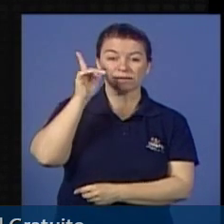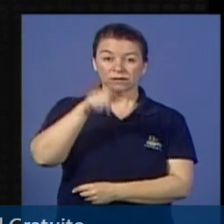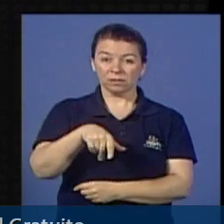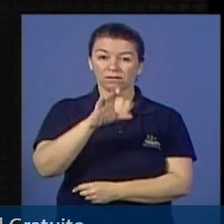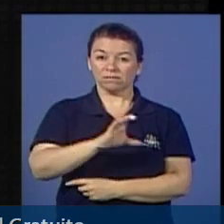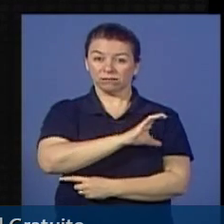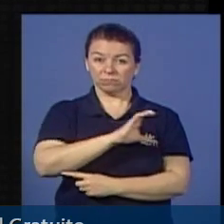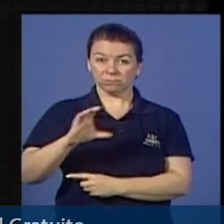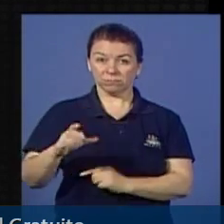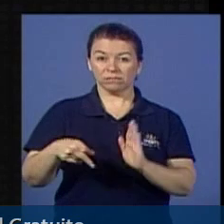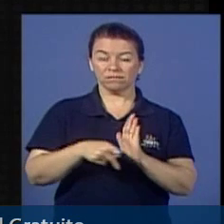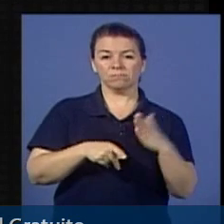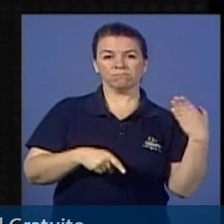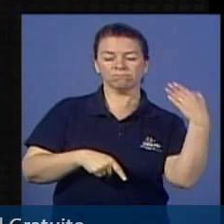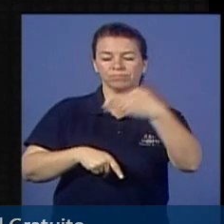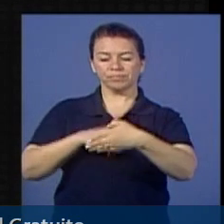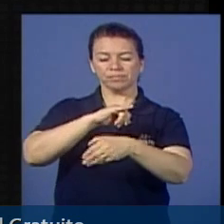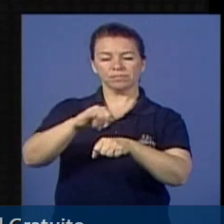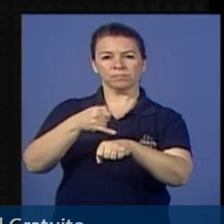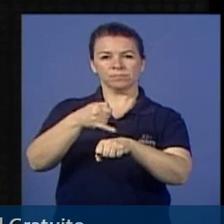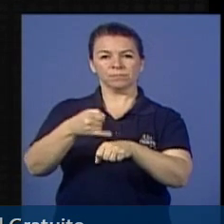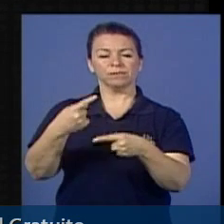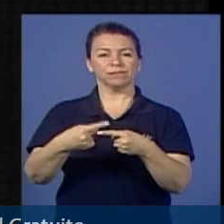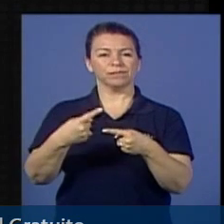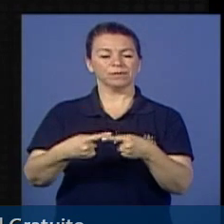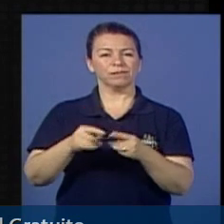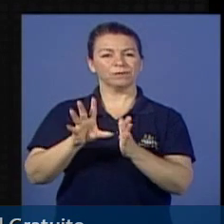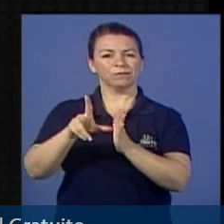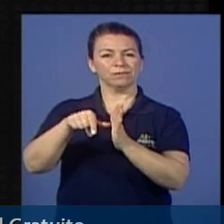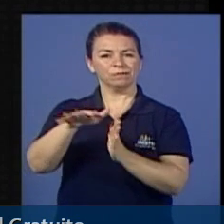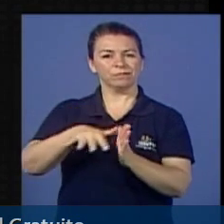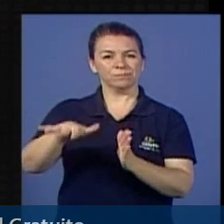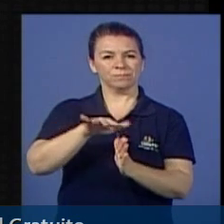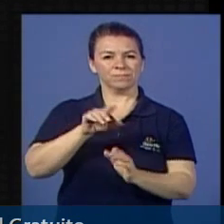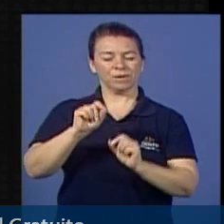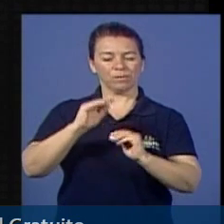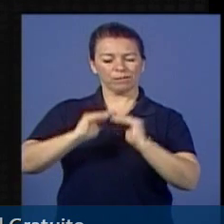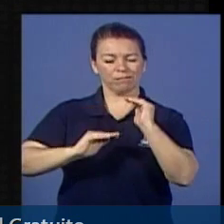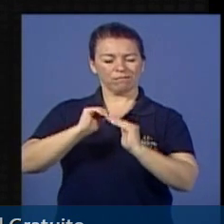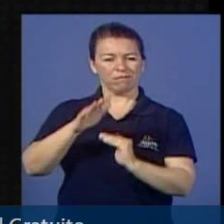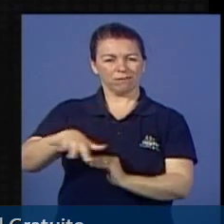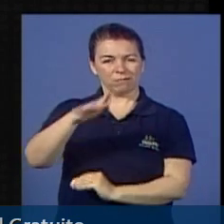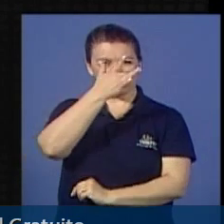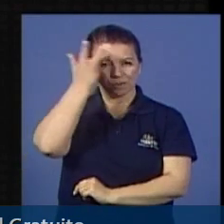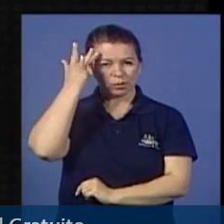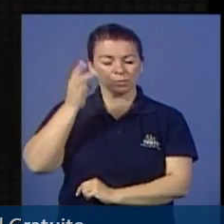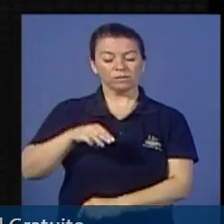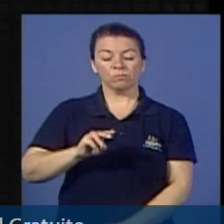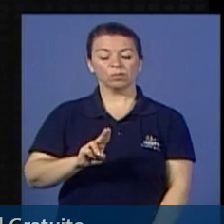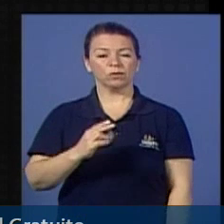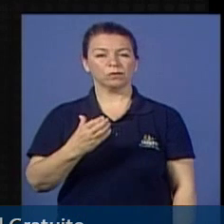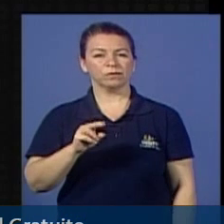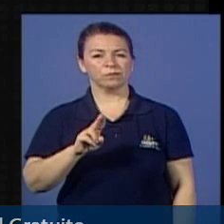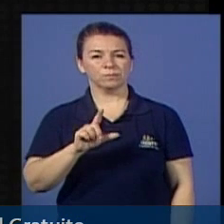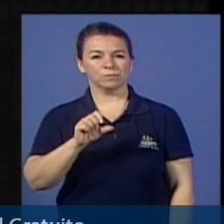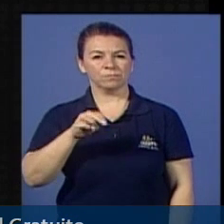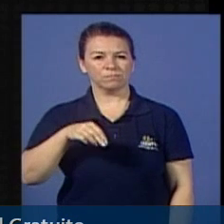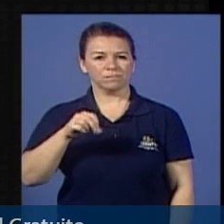Oriente para retomar a Terra Santa das mãos dos muçulmanos. Não esquecendo também que, né,